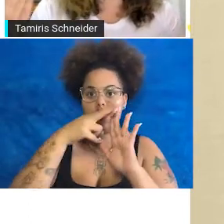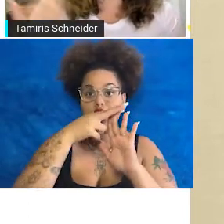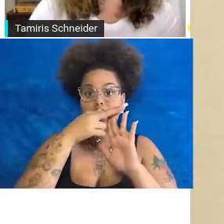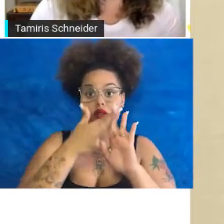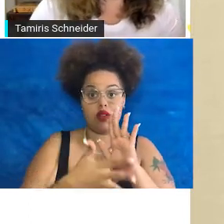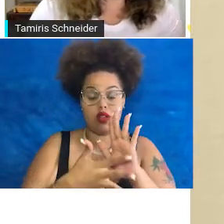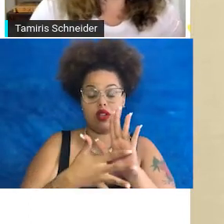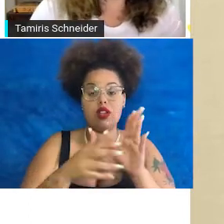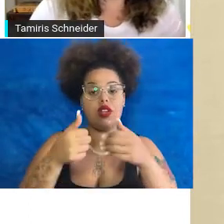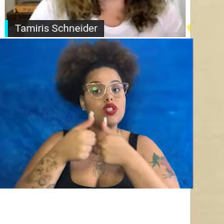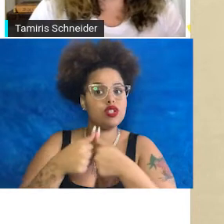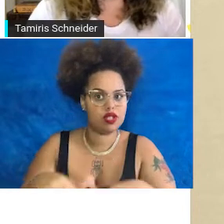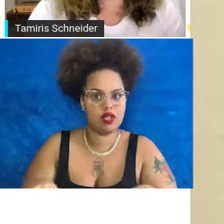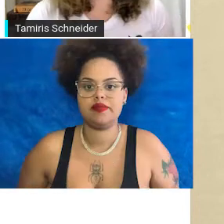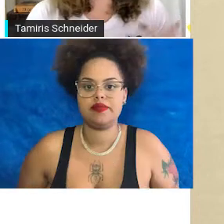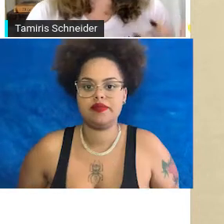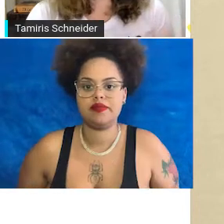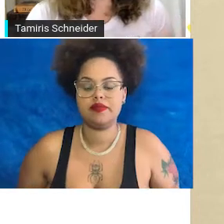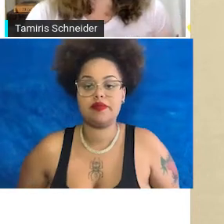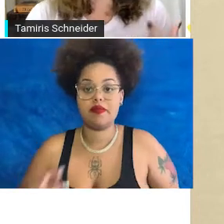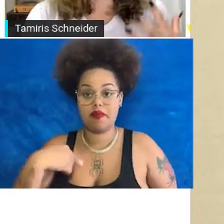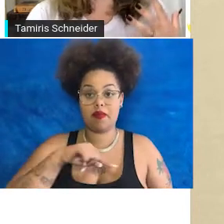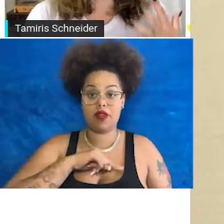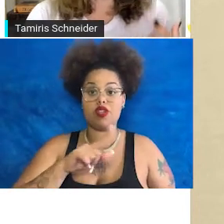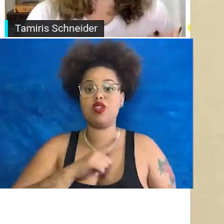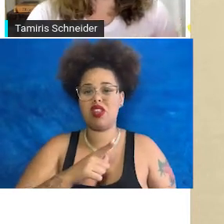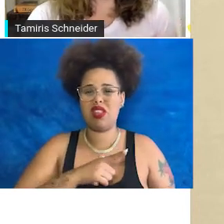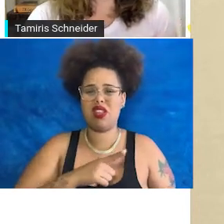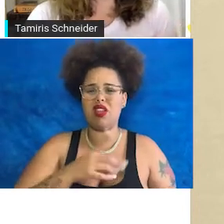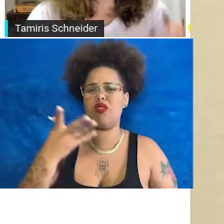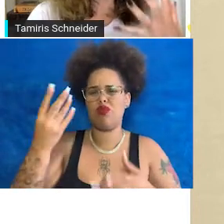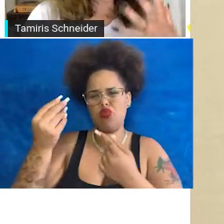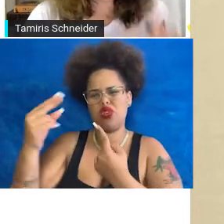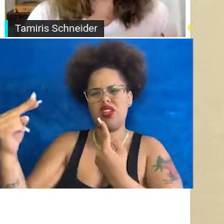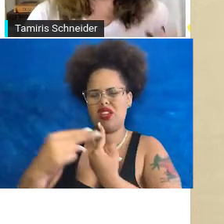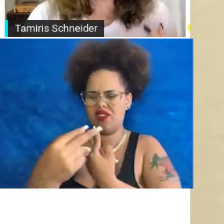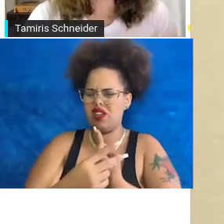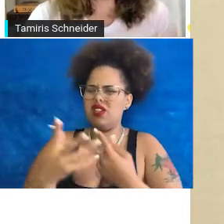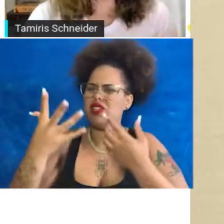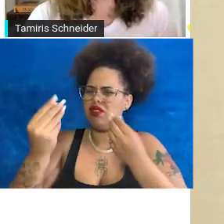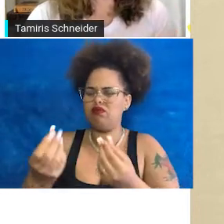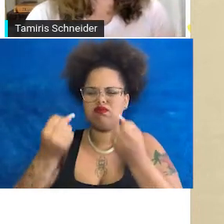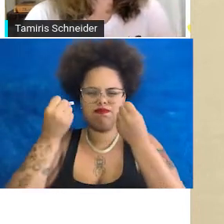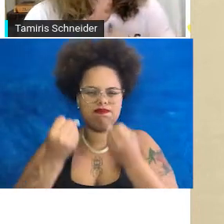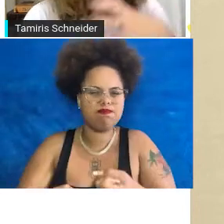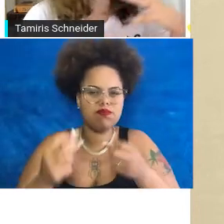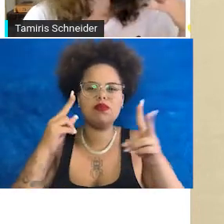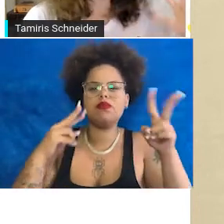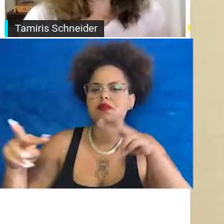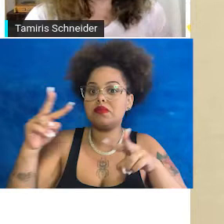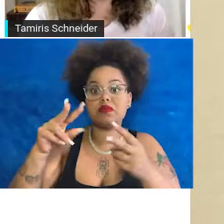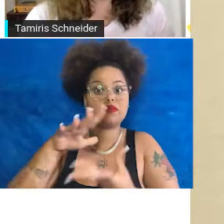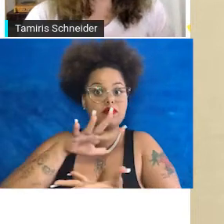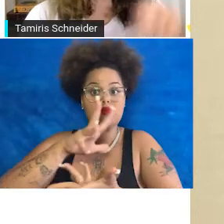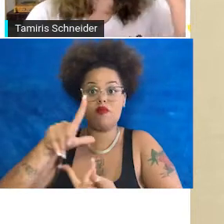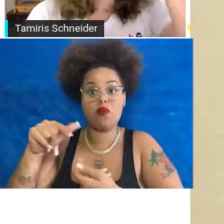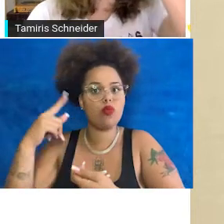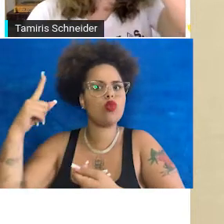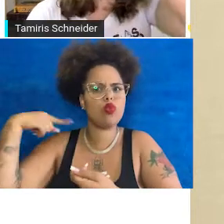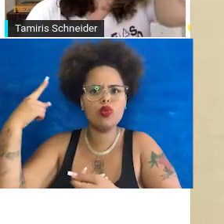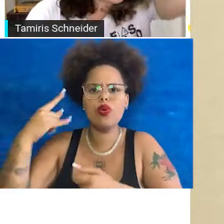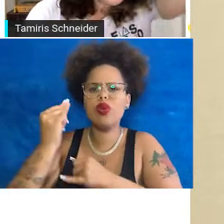a gente tá ali e a gente tem muita referência, a gente tem bagagem visual, a gente tá nesse mundo doido